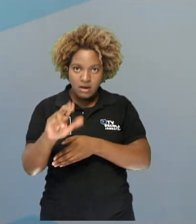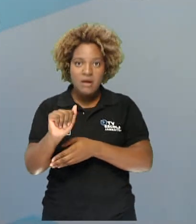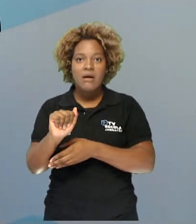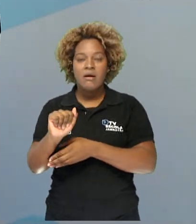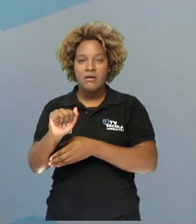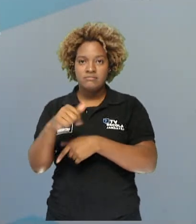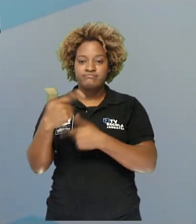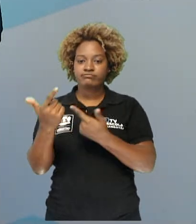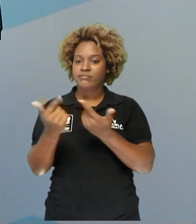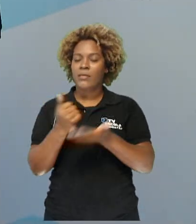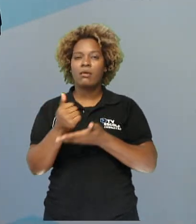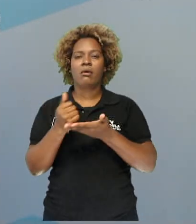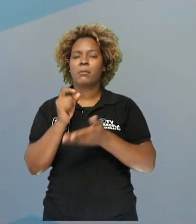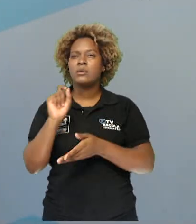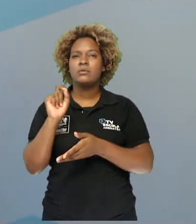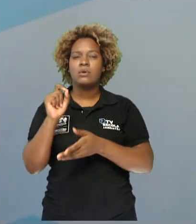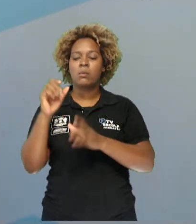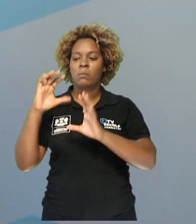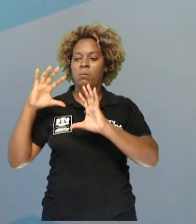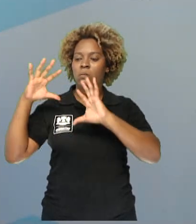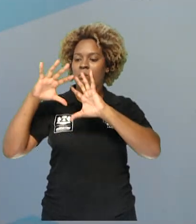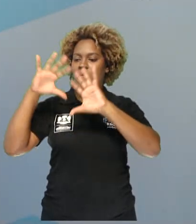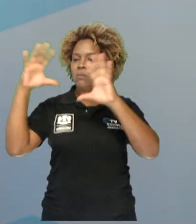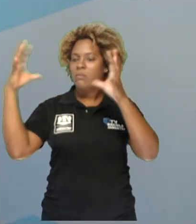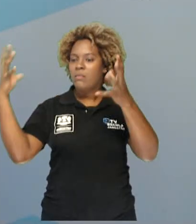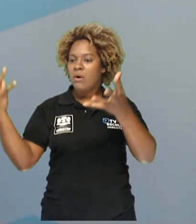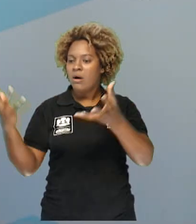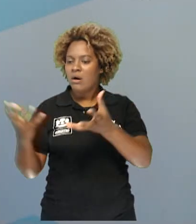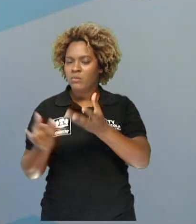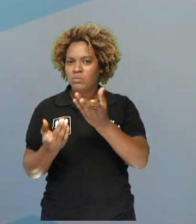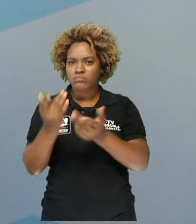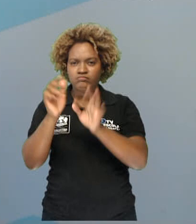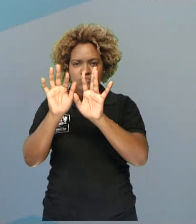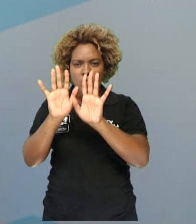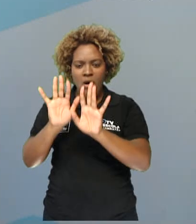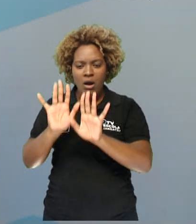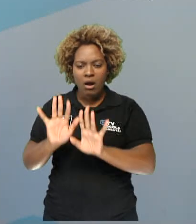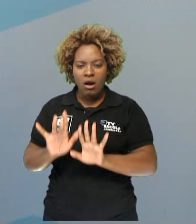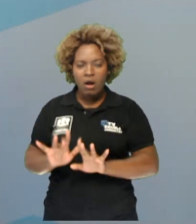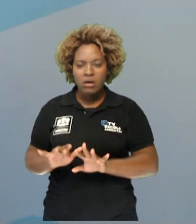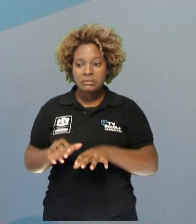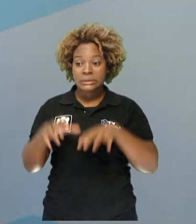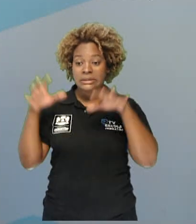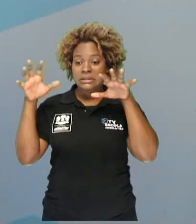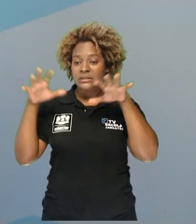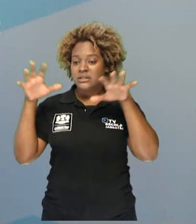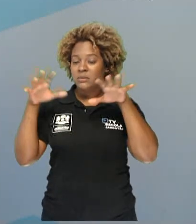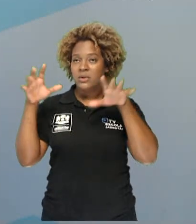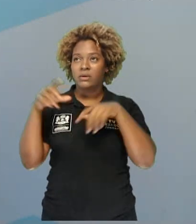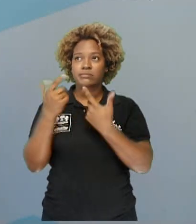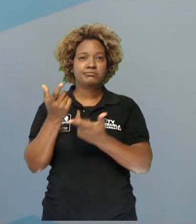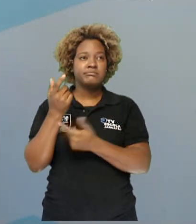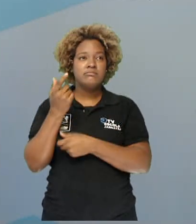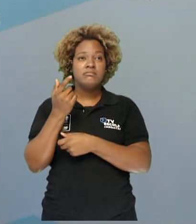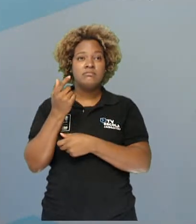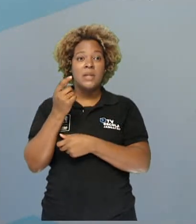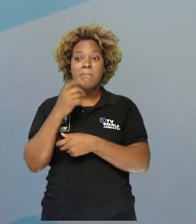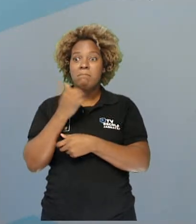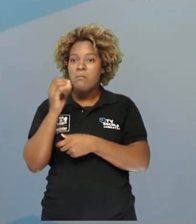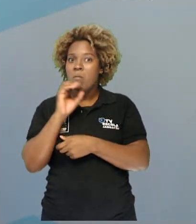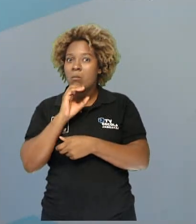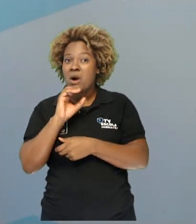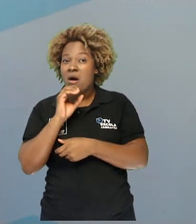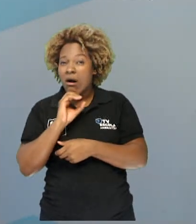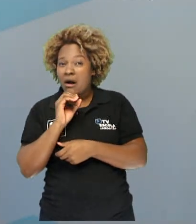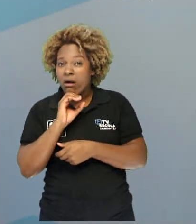Ele é basicamente uma bola de gás incandescente. A temperatura é inimaginável e, embora esteja a milhões de quilômetros